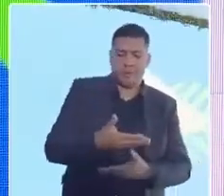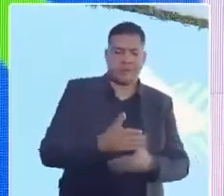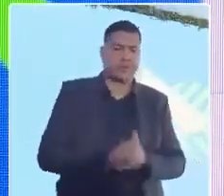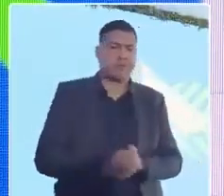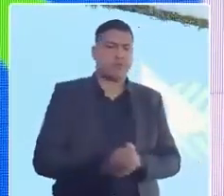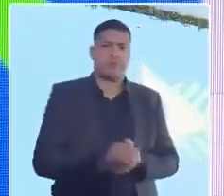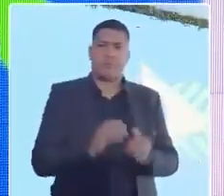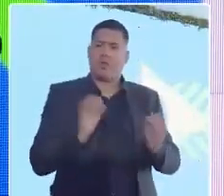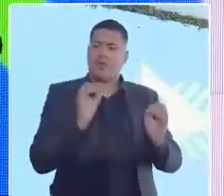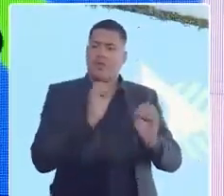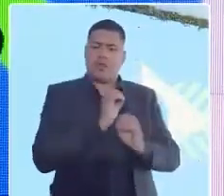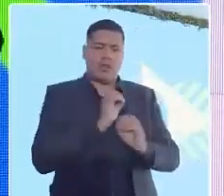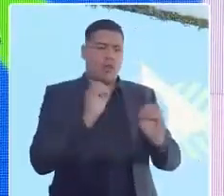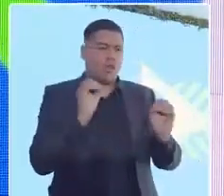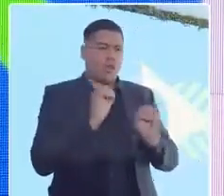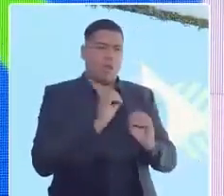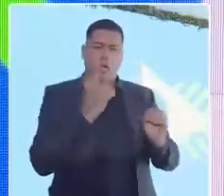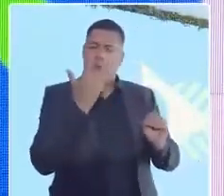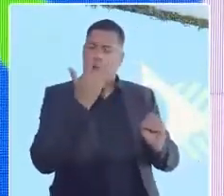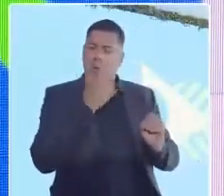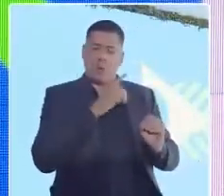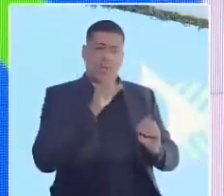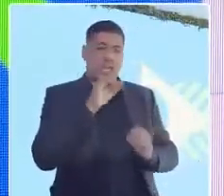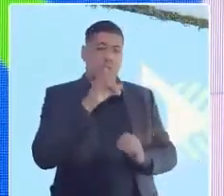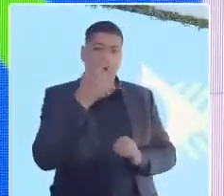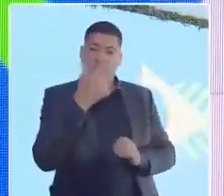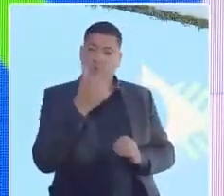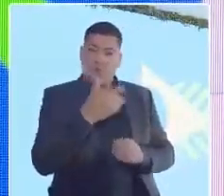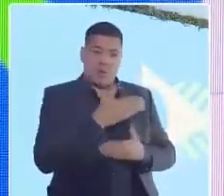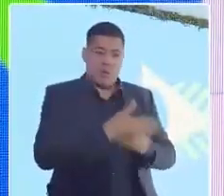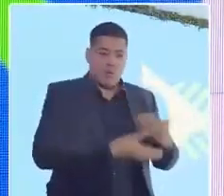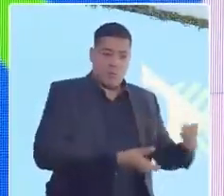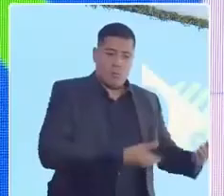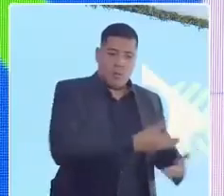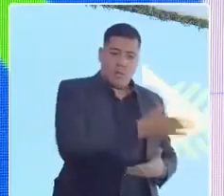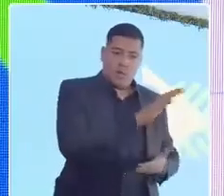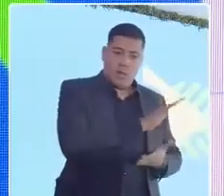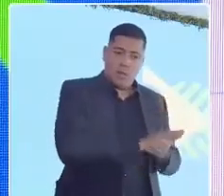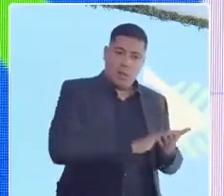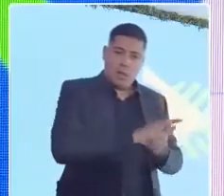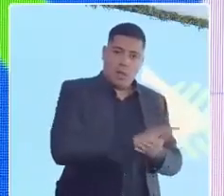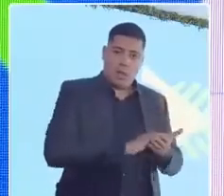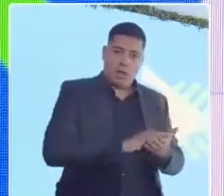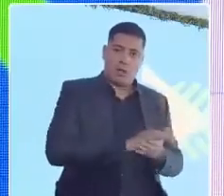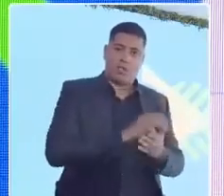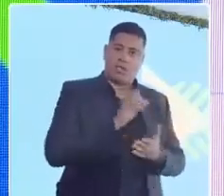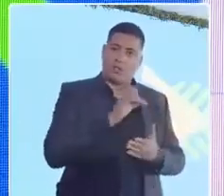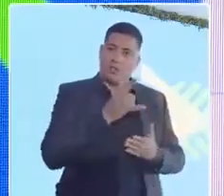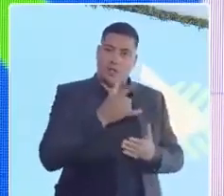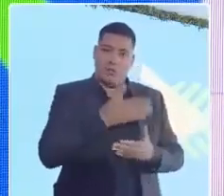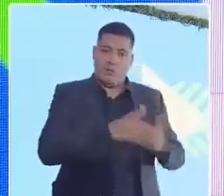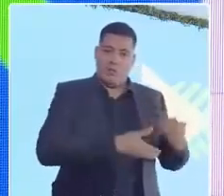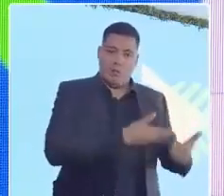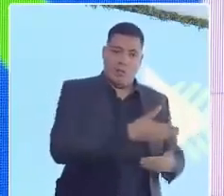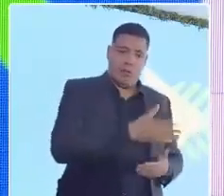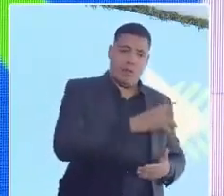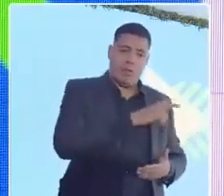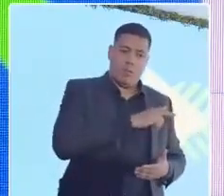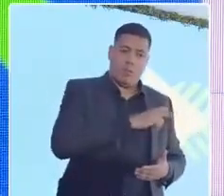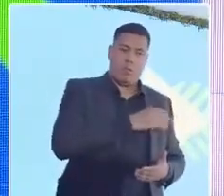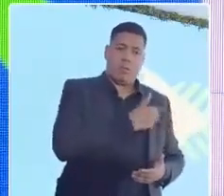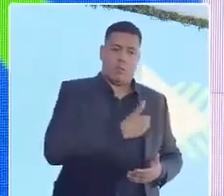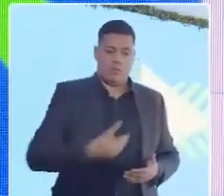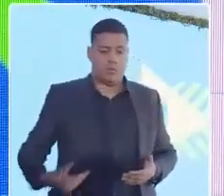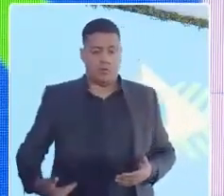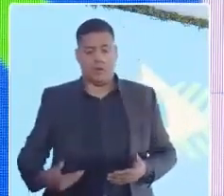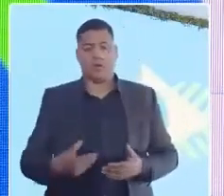resultado é possível sem o fortalecimento das parcerias entre o setor público e o setor privado eu parabenizo o